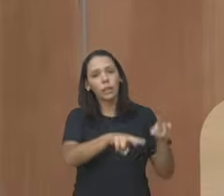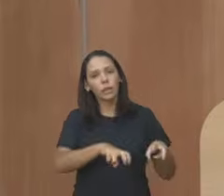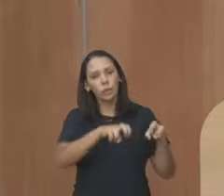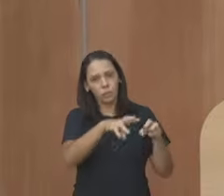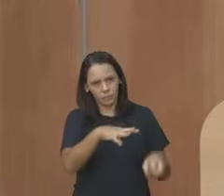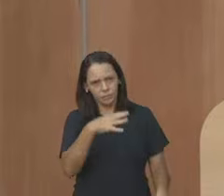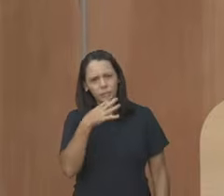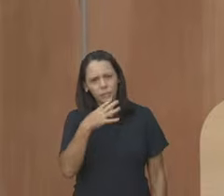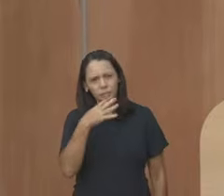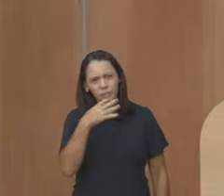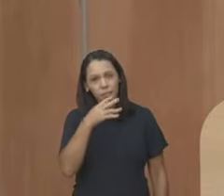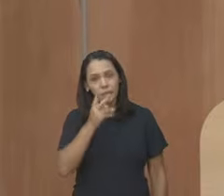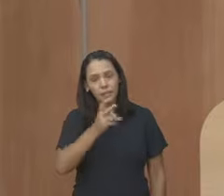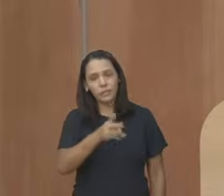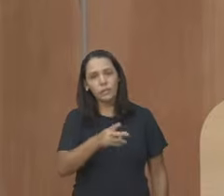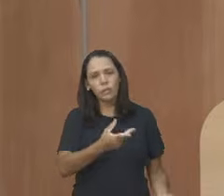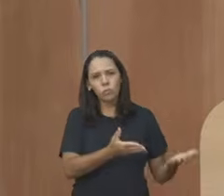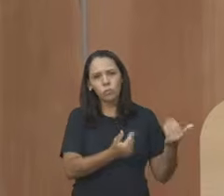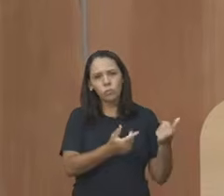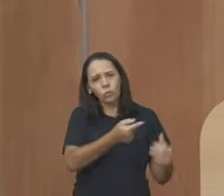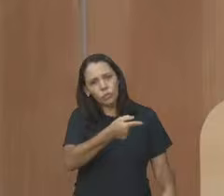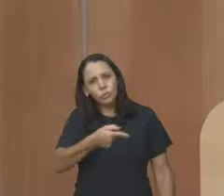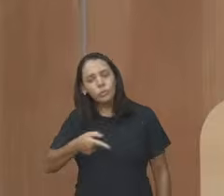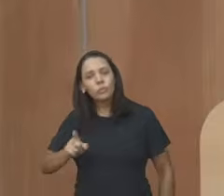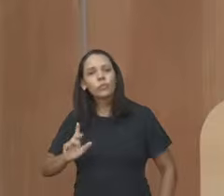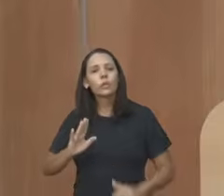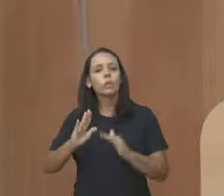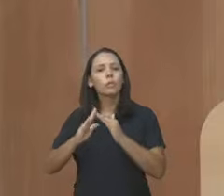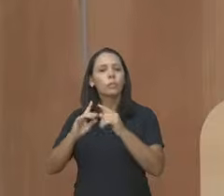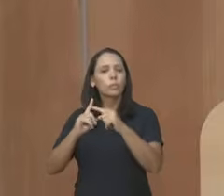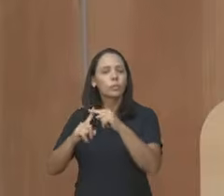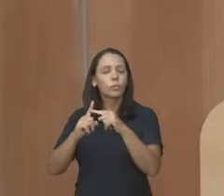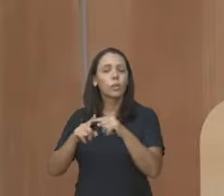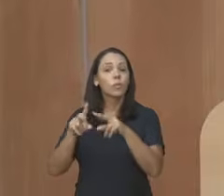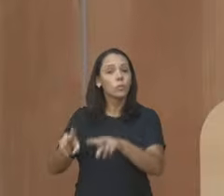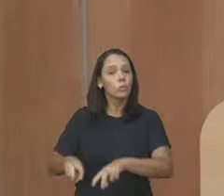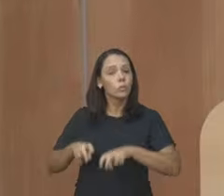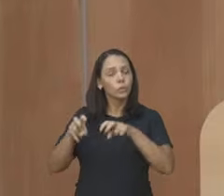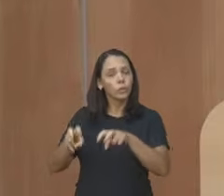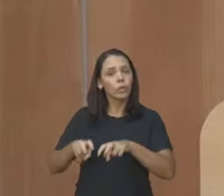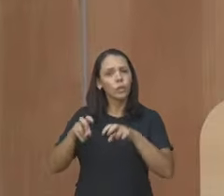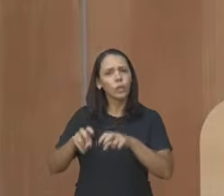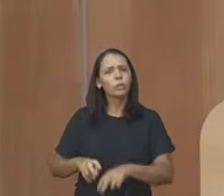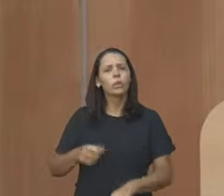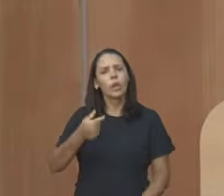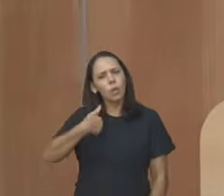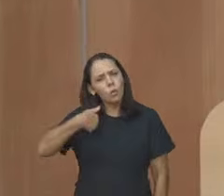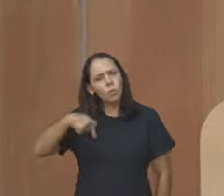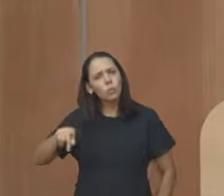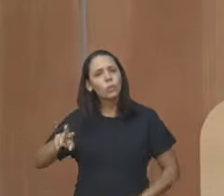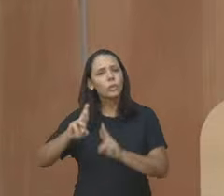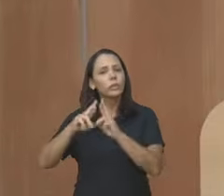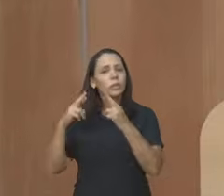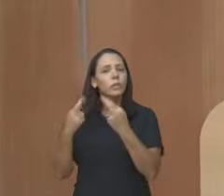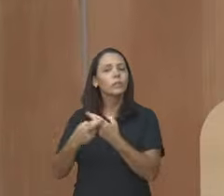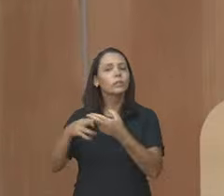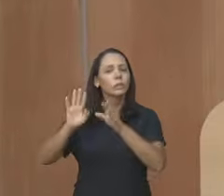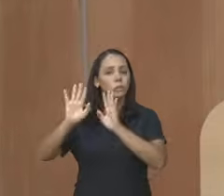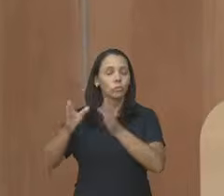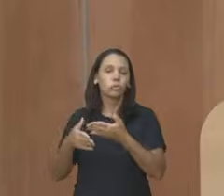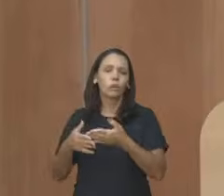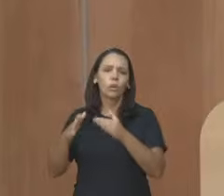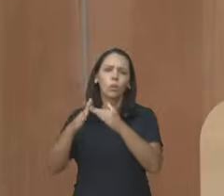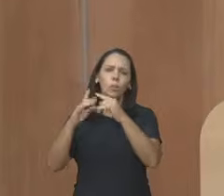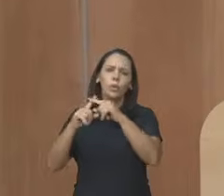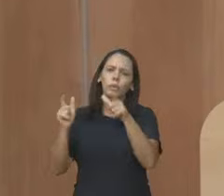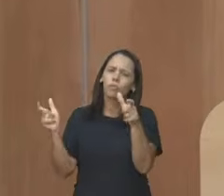né? Sempre os meninos passam lá e frequentam, né? De vez em quando, lá no meio da roça. Já fiz reunião lá, fui lá fazer na igreja universal. Uma igrejinha